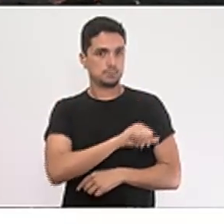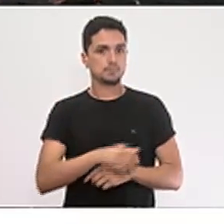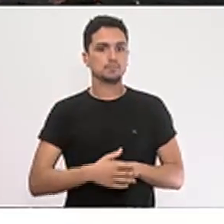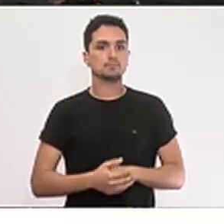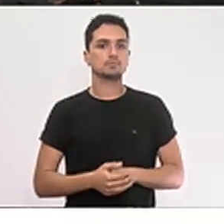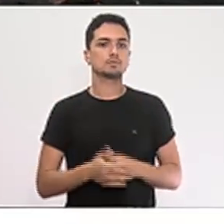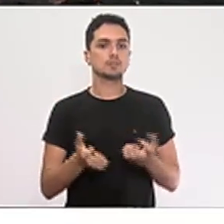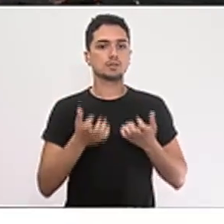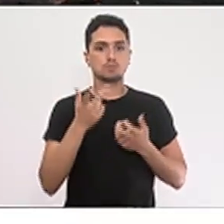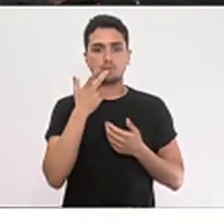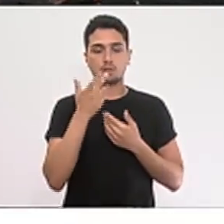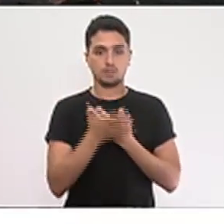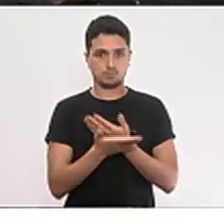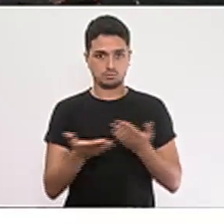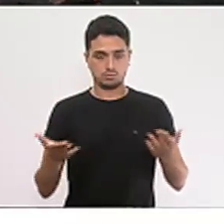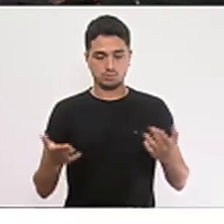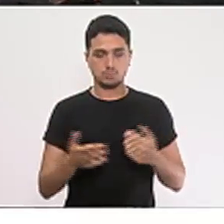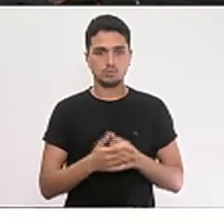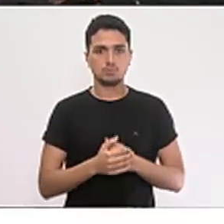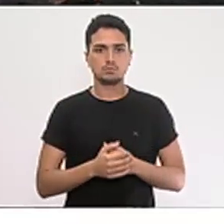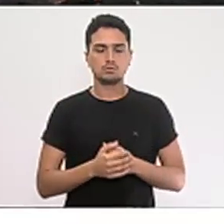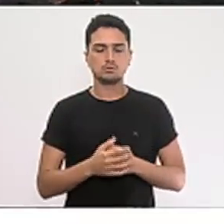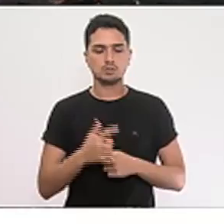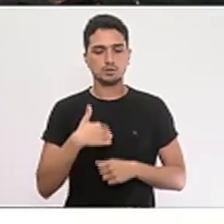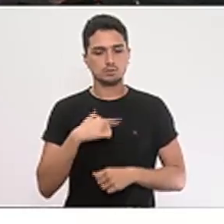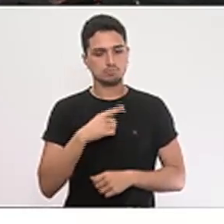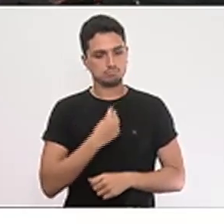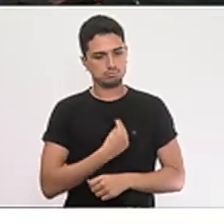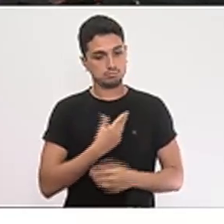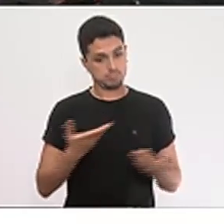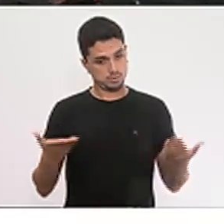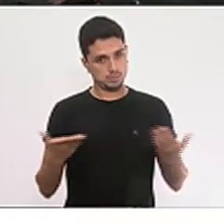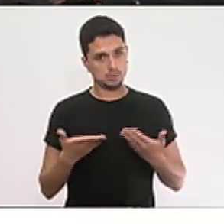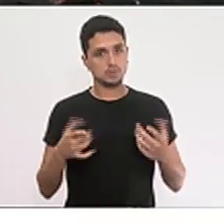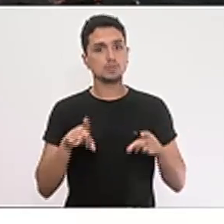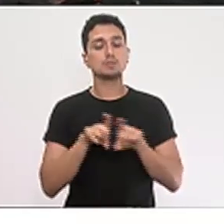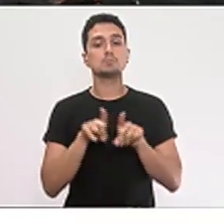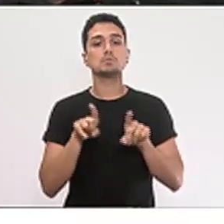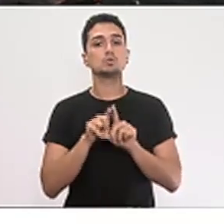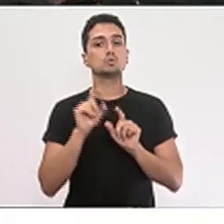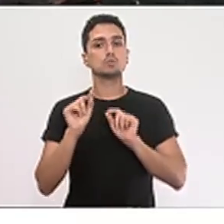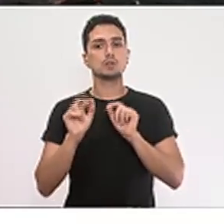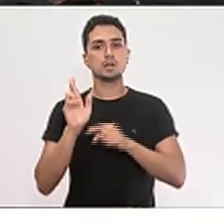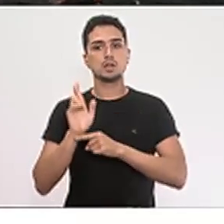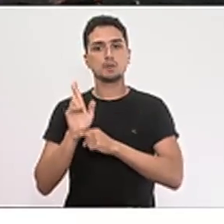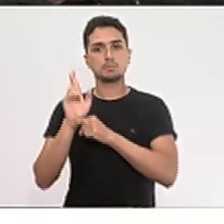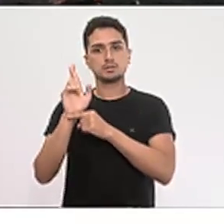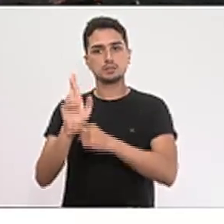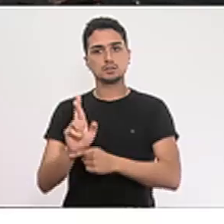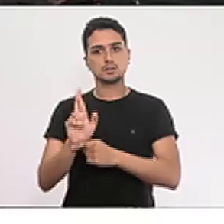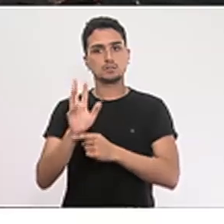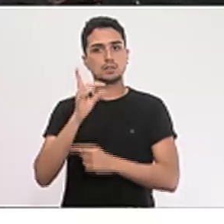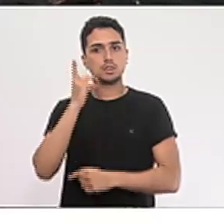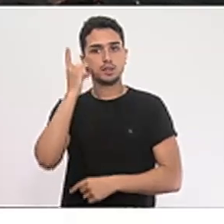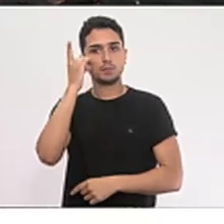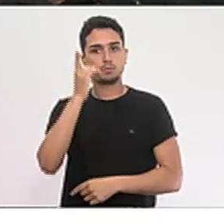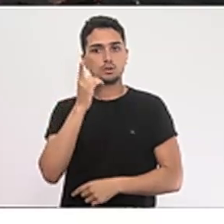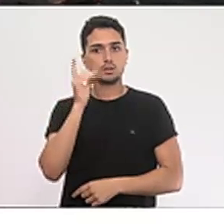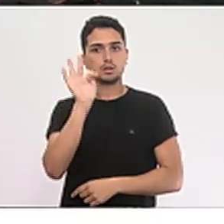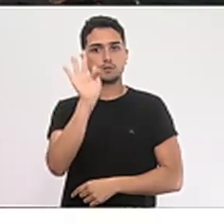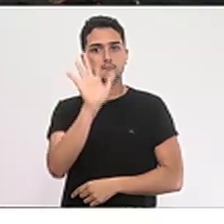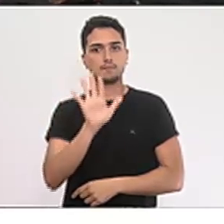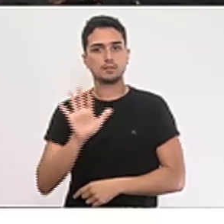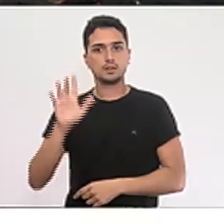a todos que estou aqui também representando o deputado federal